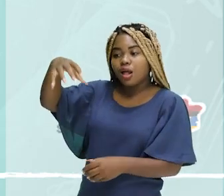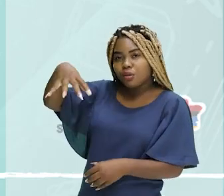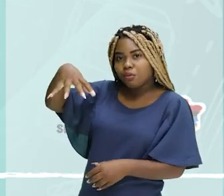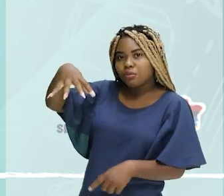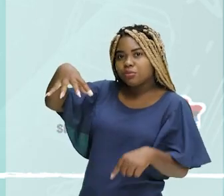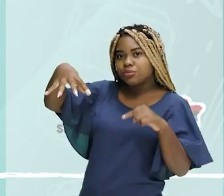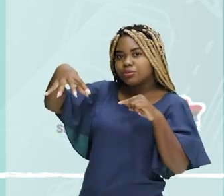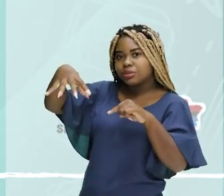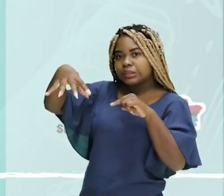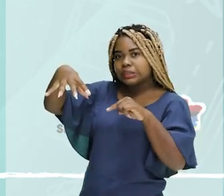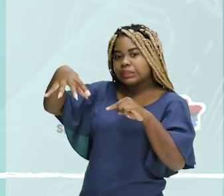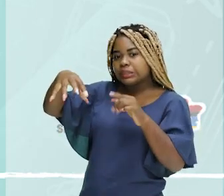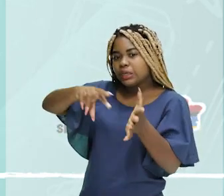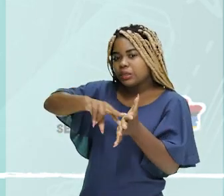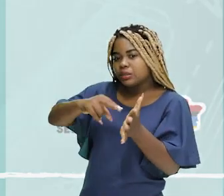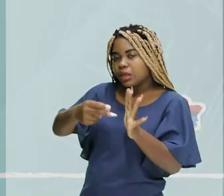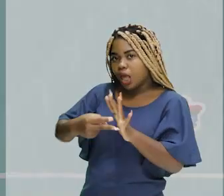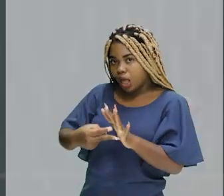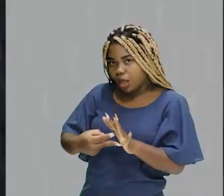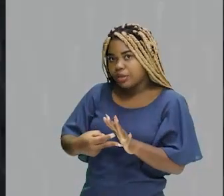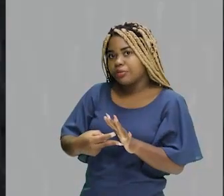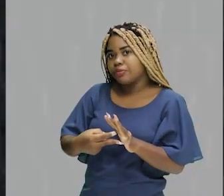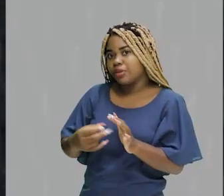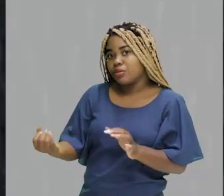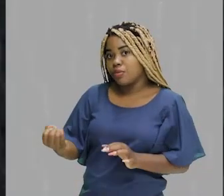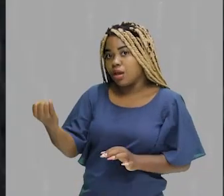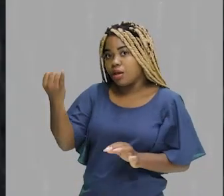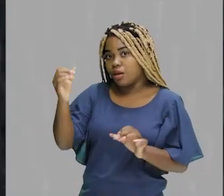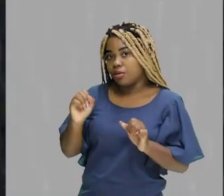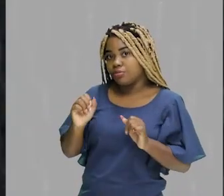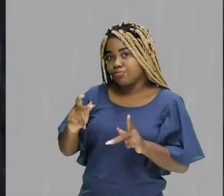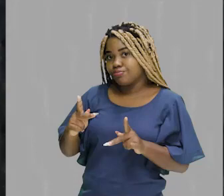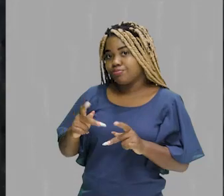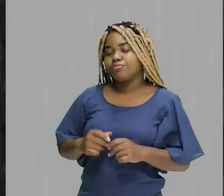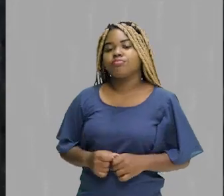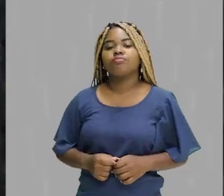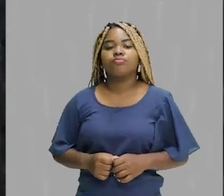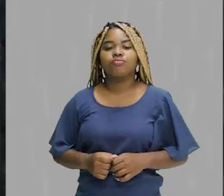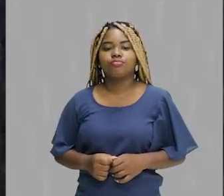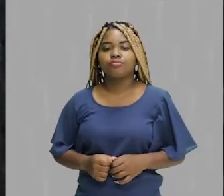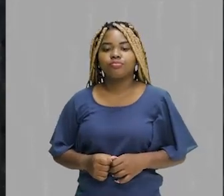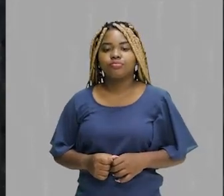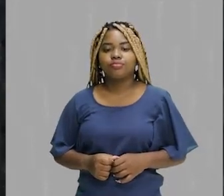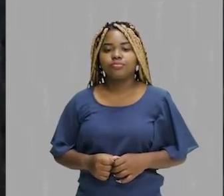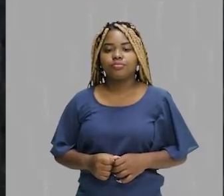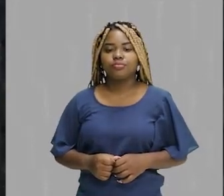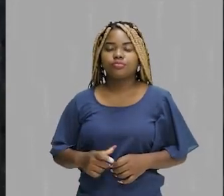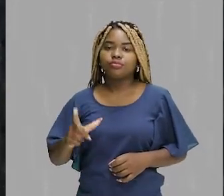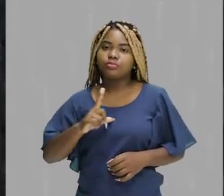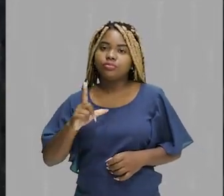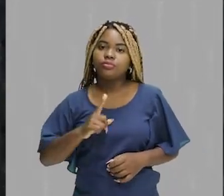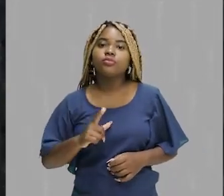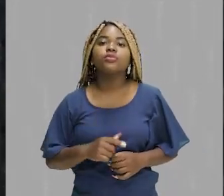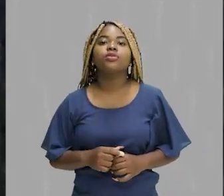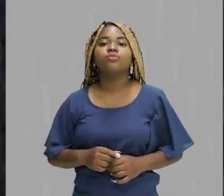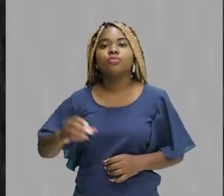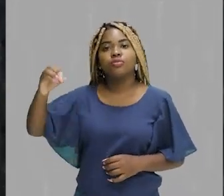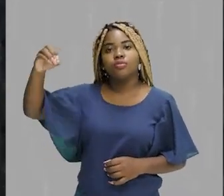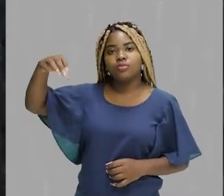uma significância, uma importância. Falando de luz, então nós temos a